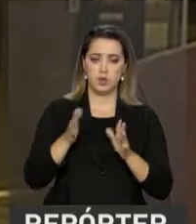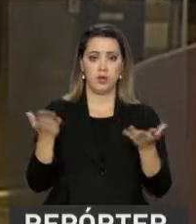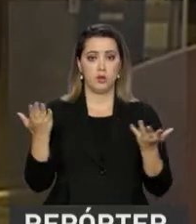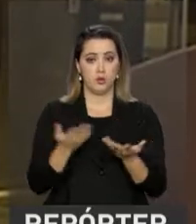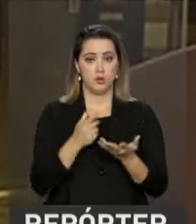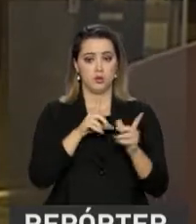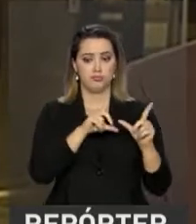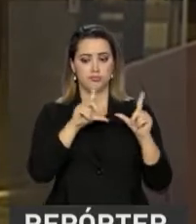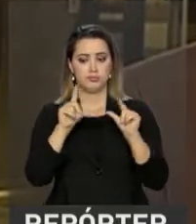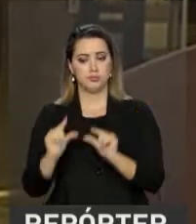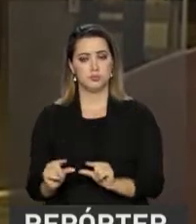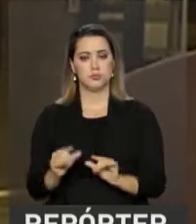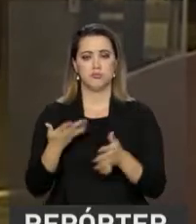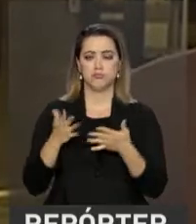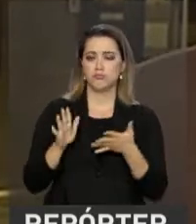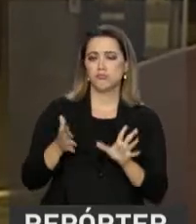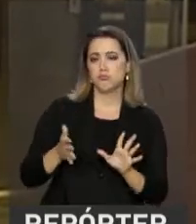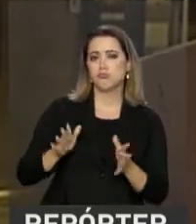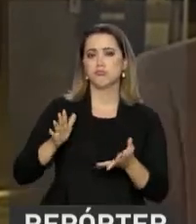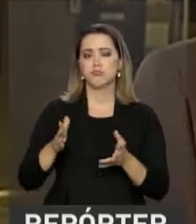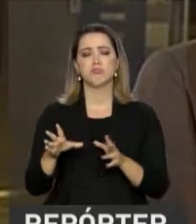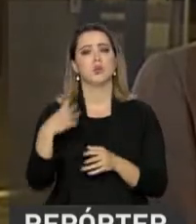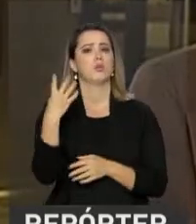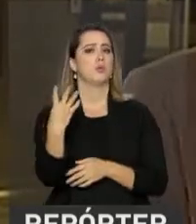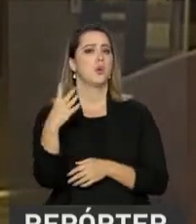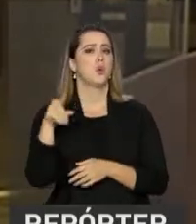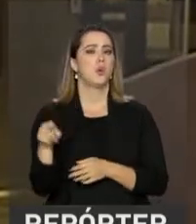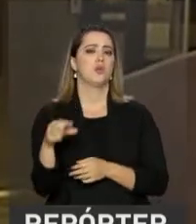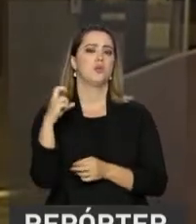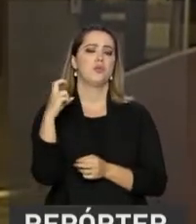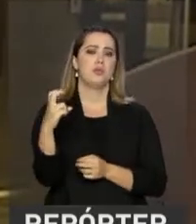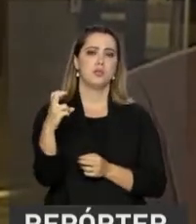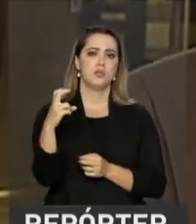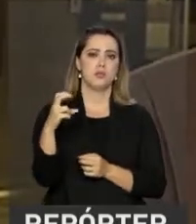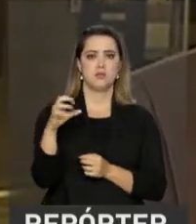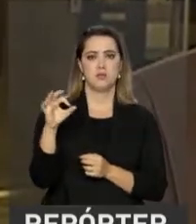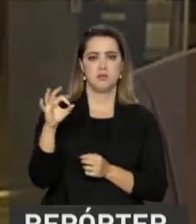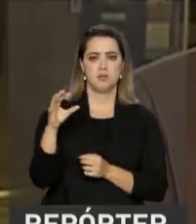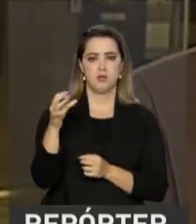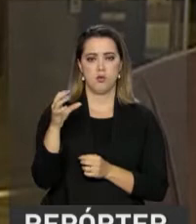para uma faixa e 4 e mail